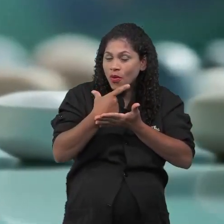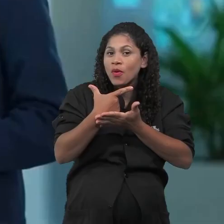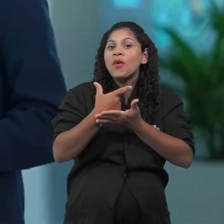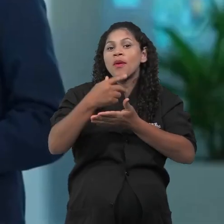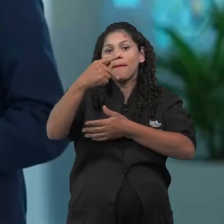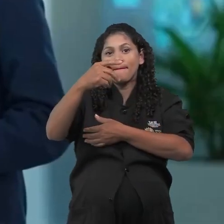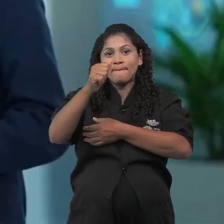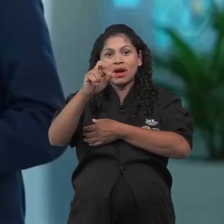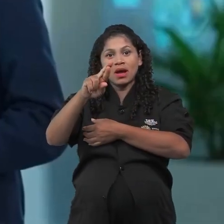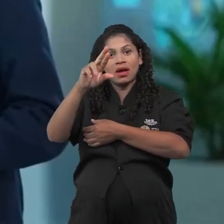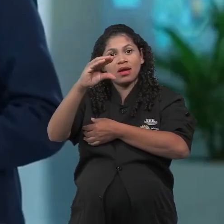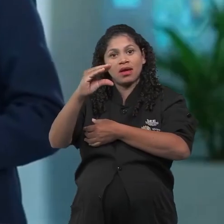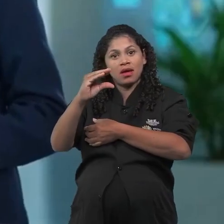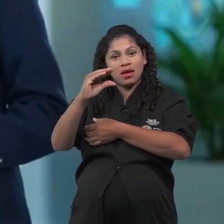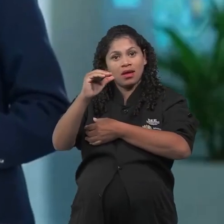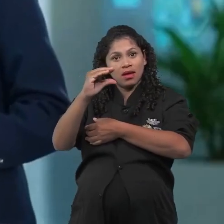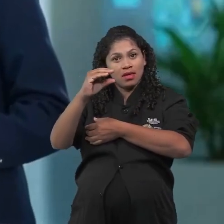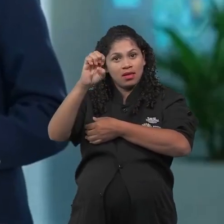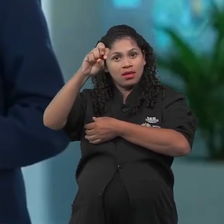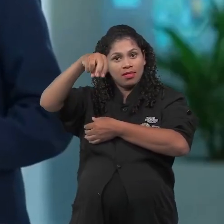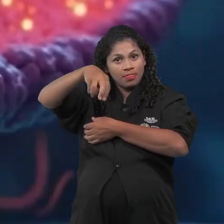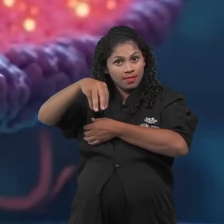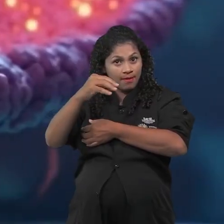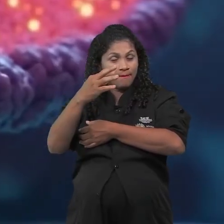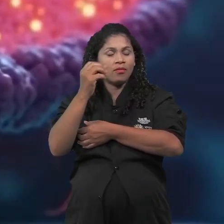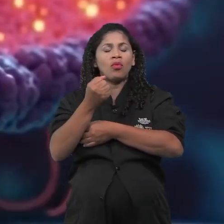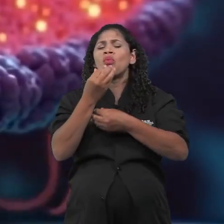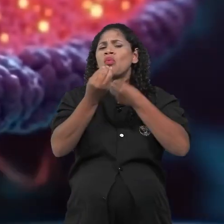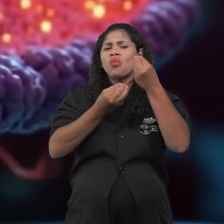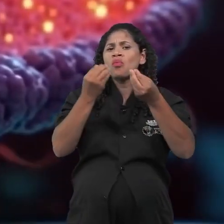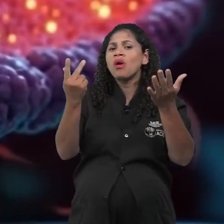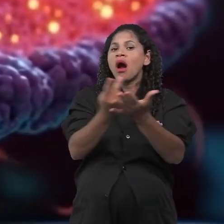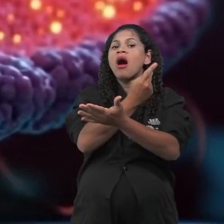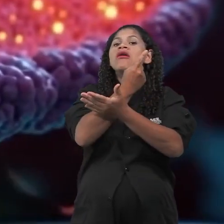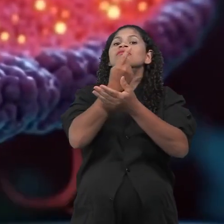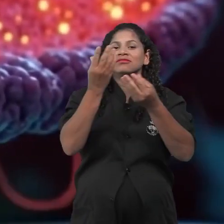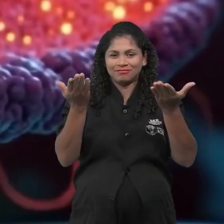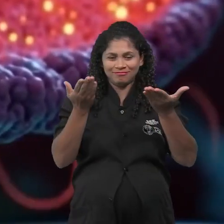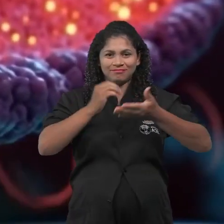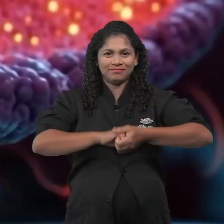que acontece com ele desde o momento em que o ingerimos até sua eliminação.